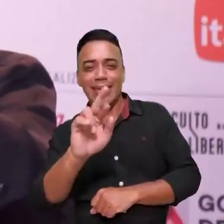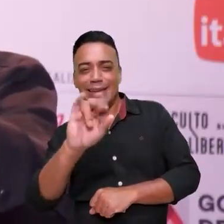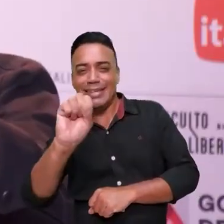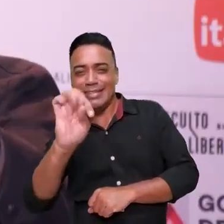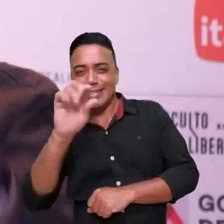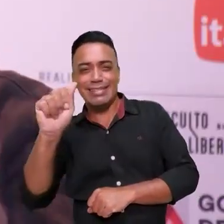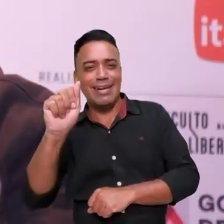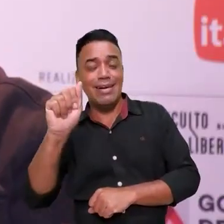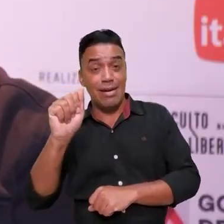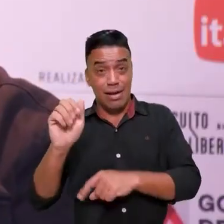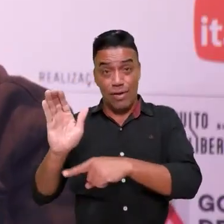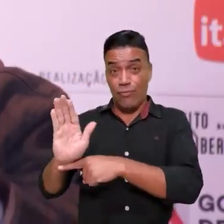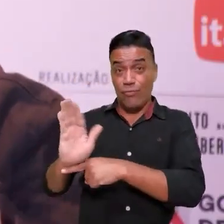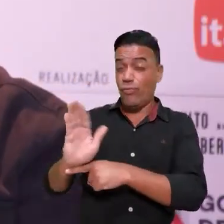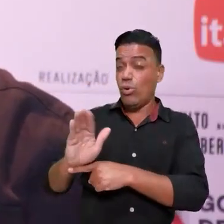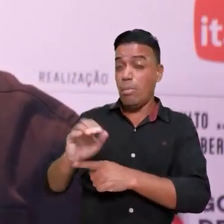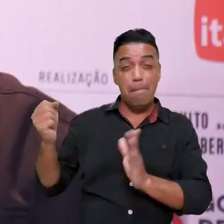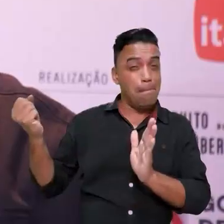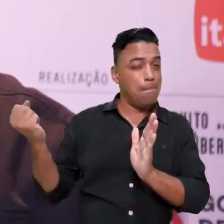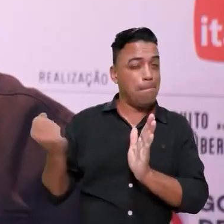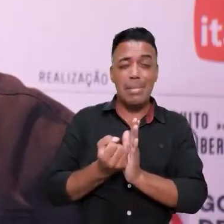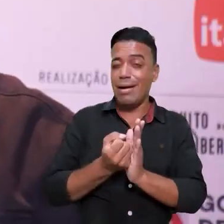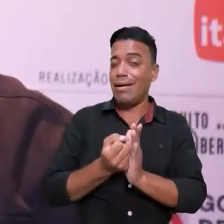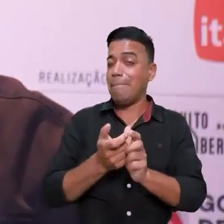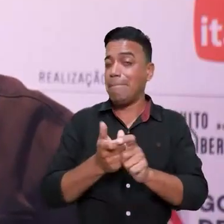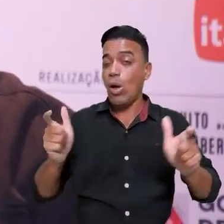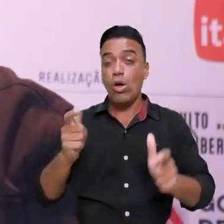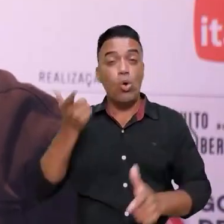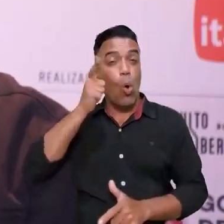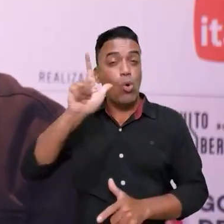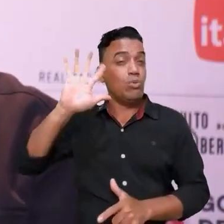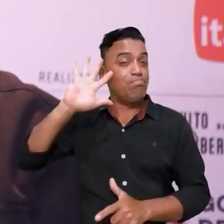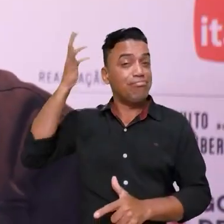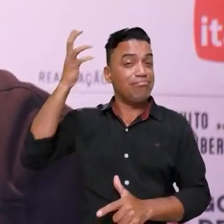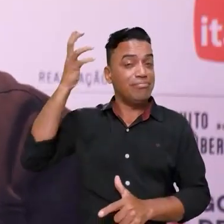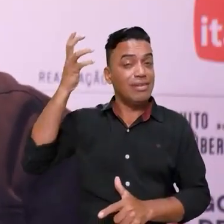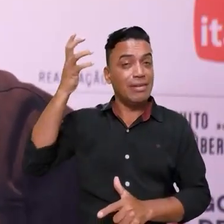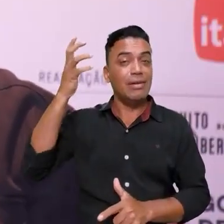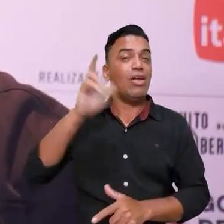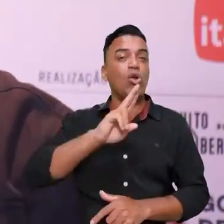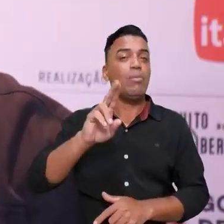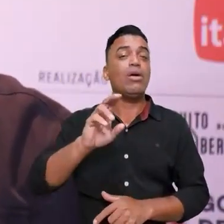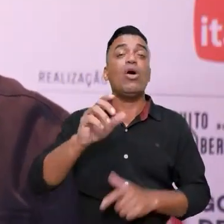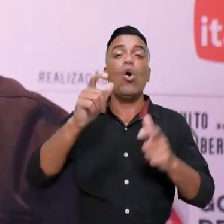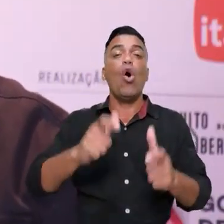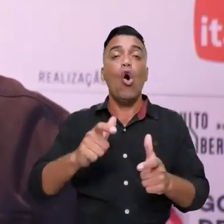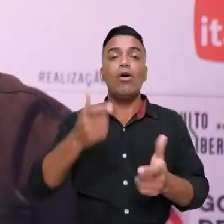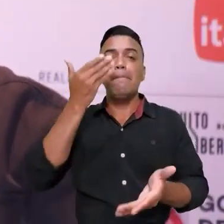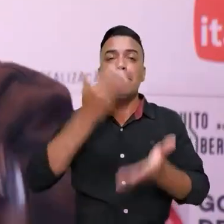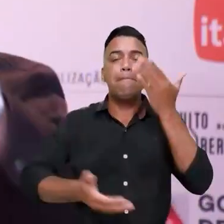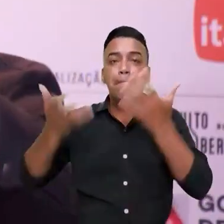Ele está num dos filmes mais marcantes que a gente conseguiu realizar, mais marcantes, chamado Onde Nos